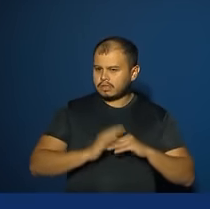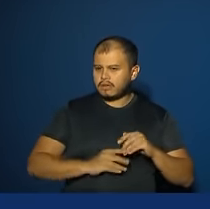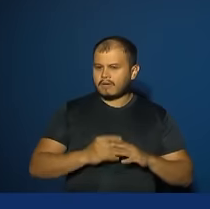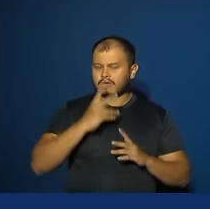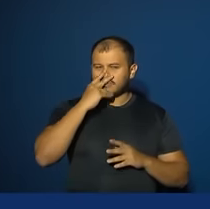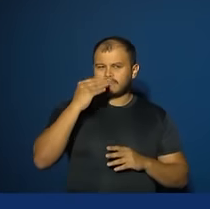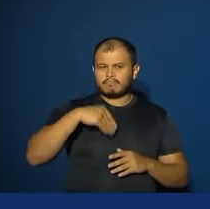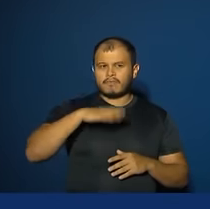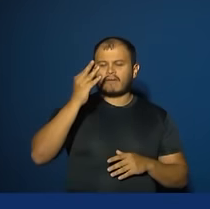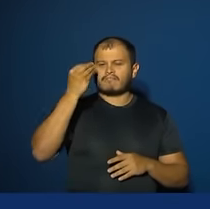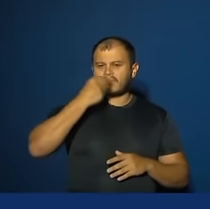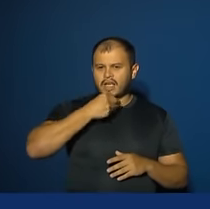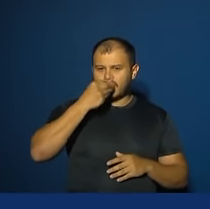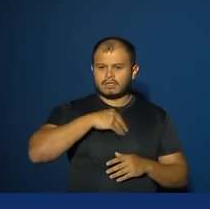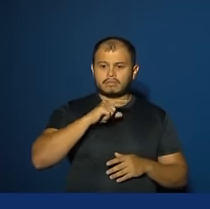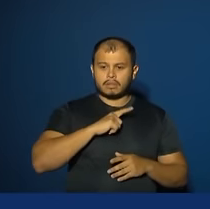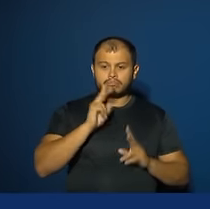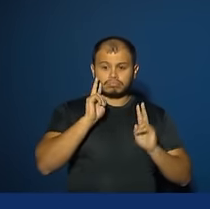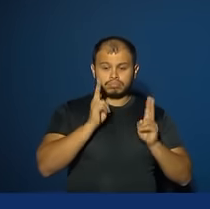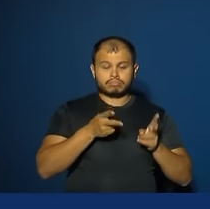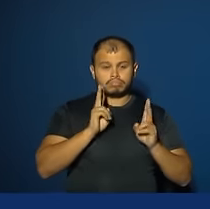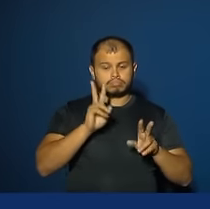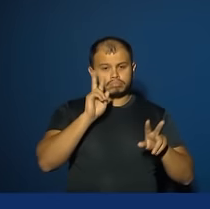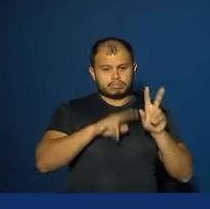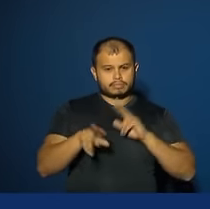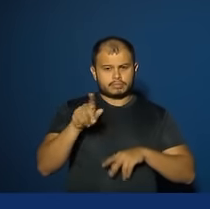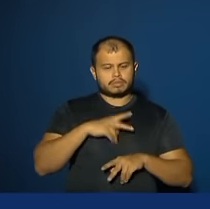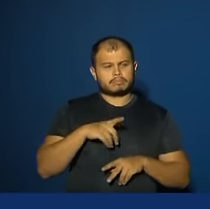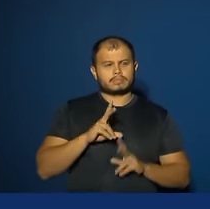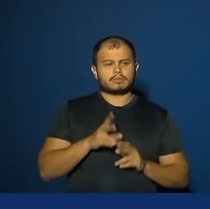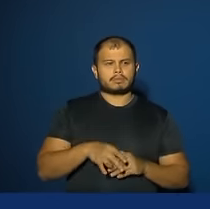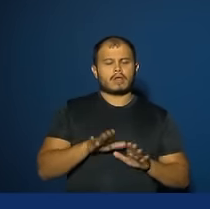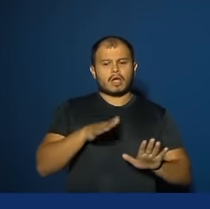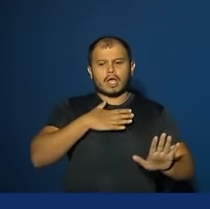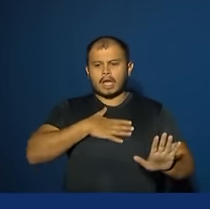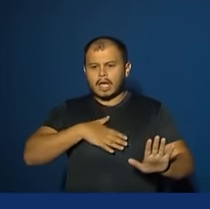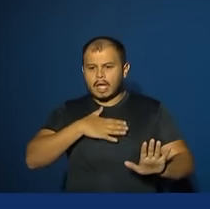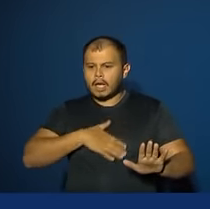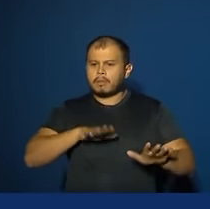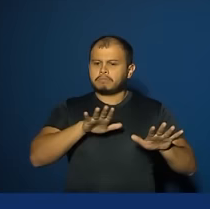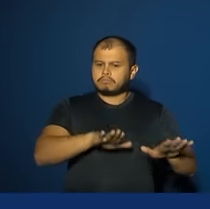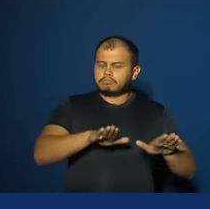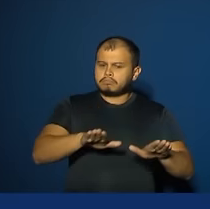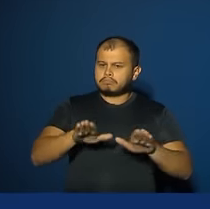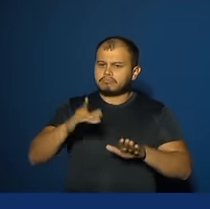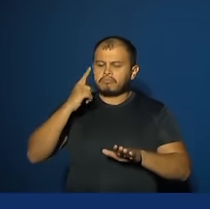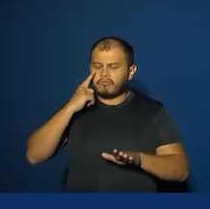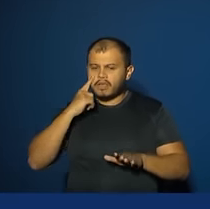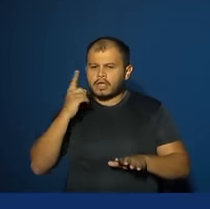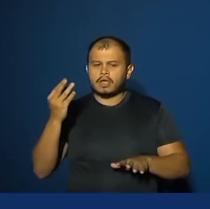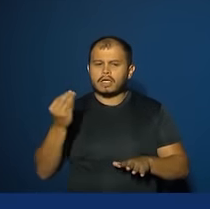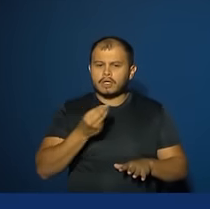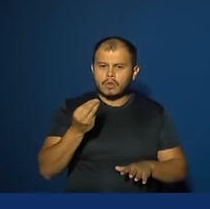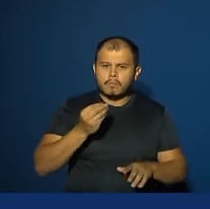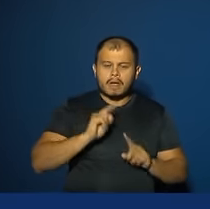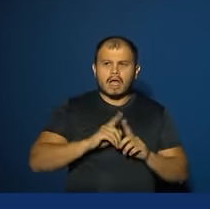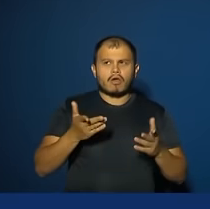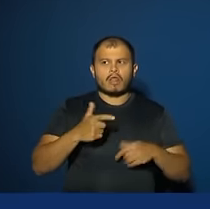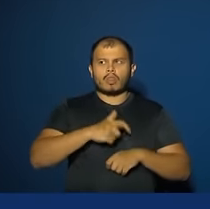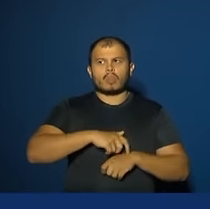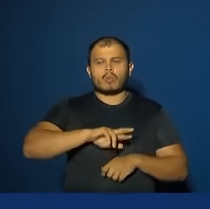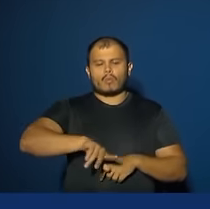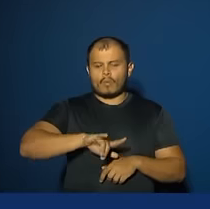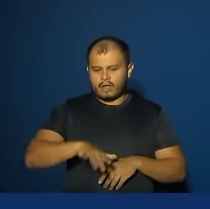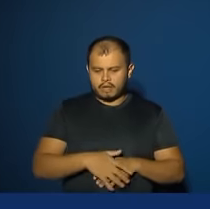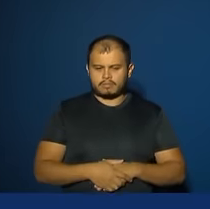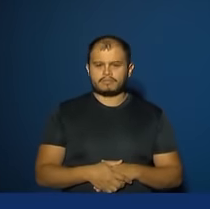inflação acontecendo, e eles ficam naquela, né, não, vamos com calma, não é bem assim, a gente vai chegar lá, mas não é a hora de falar sobre